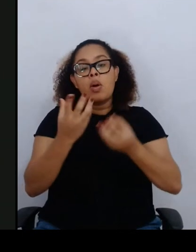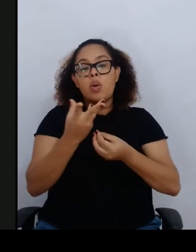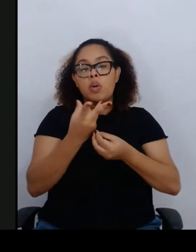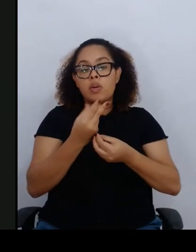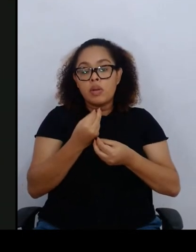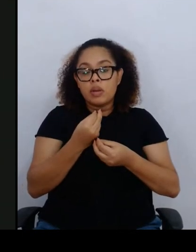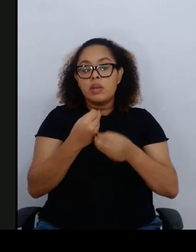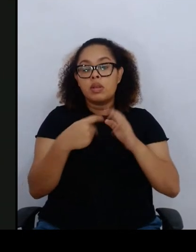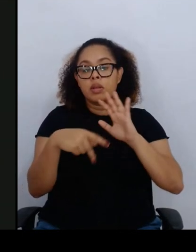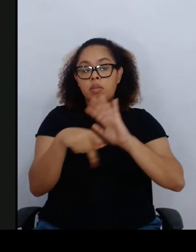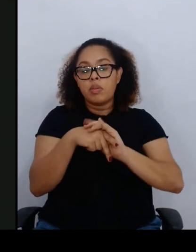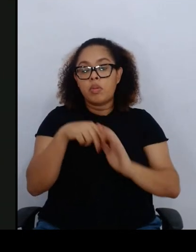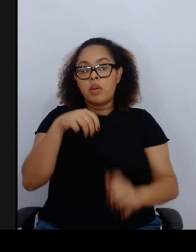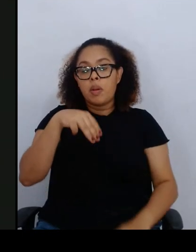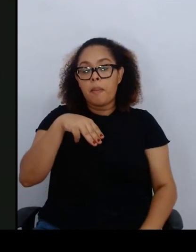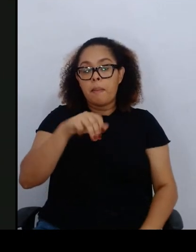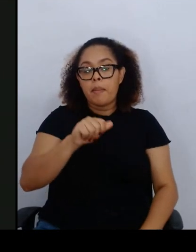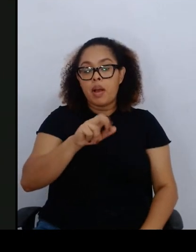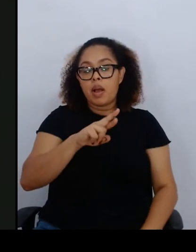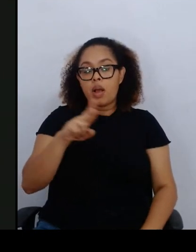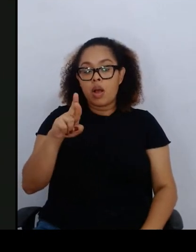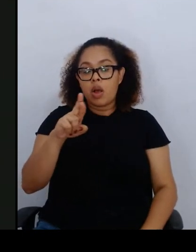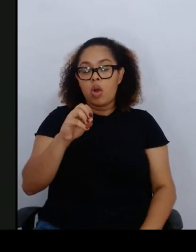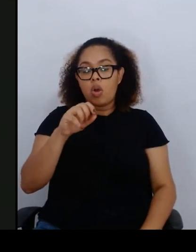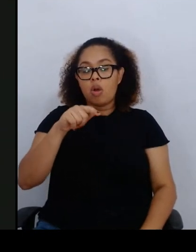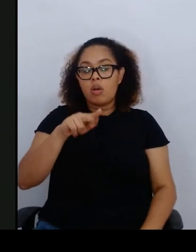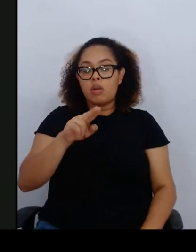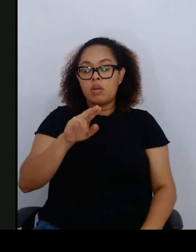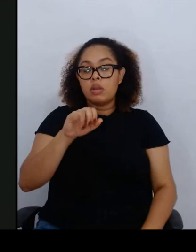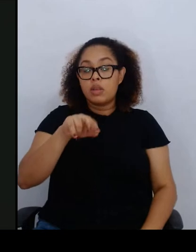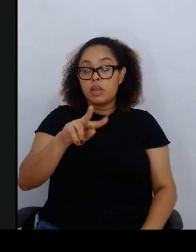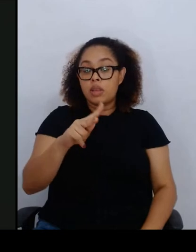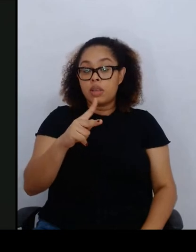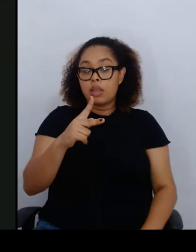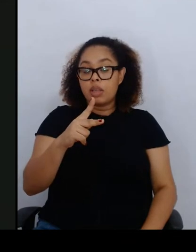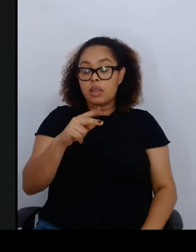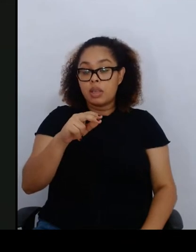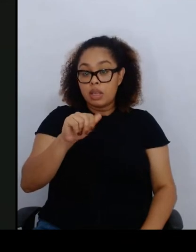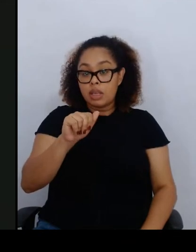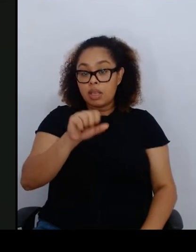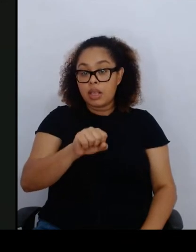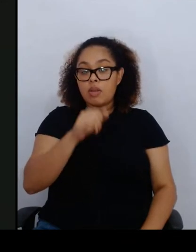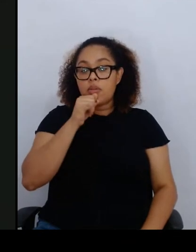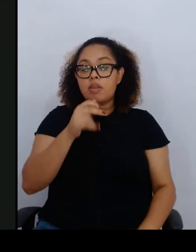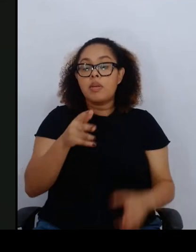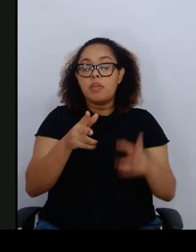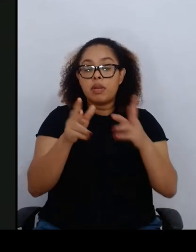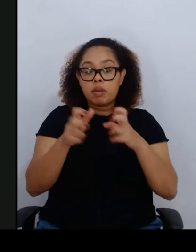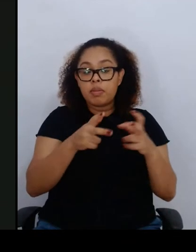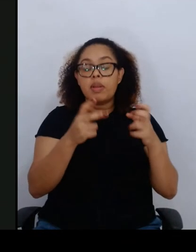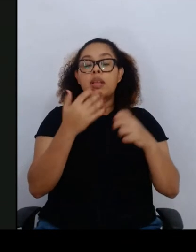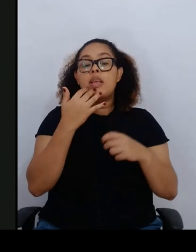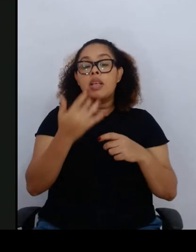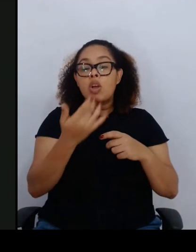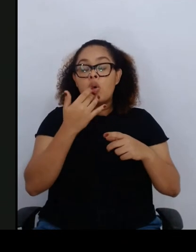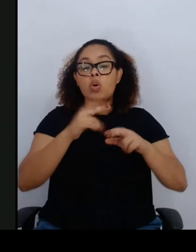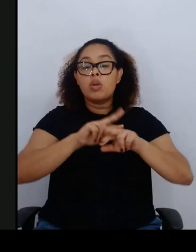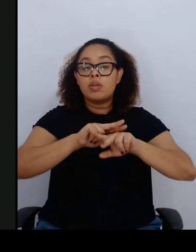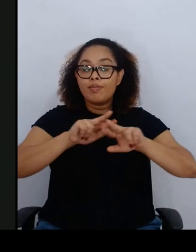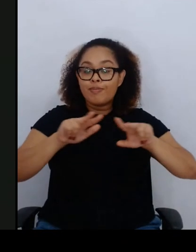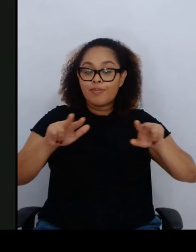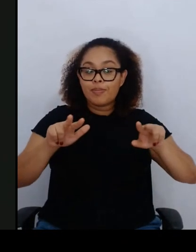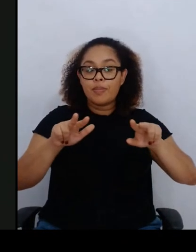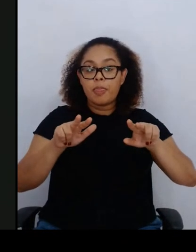marroquinas e as que conhecemos das que sobreviveram podemos observar como suas cores e elementos acabam se